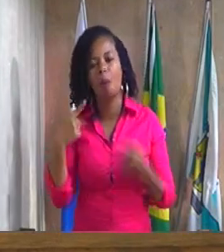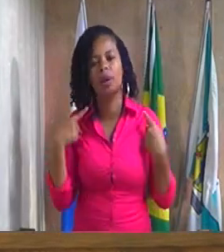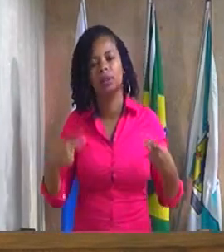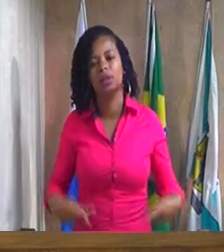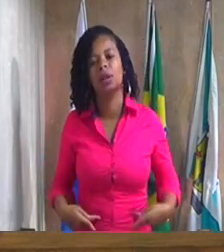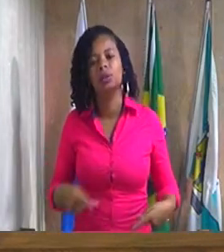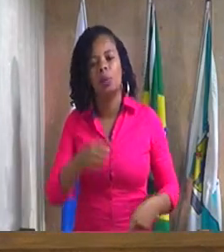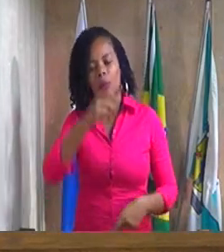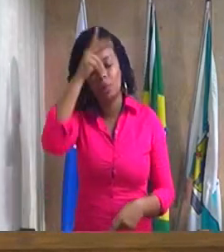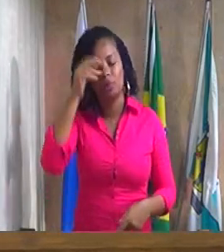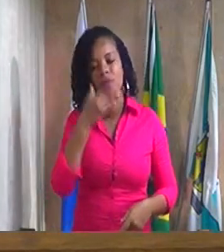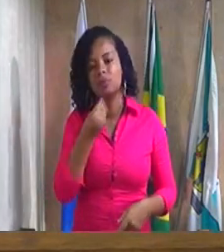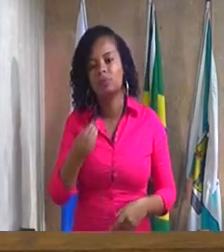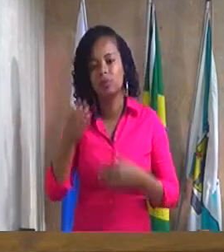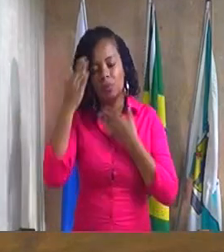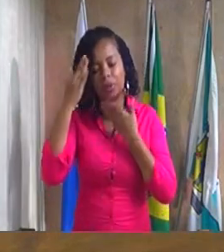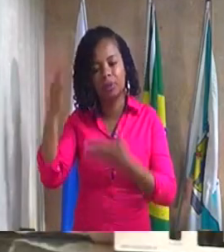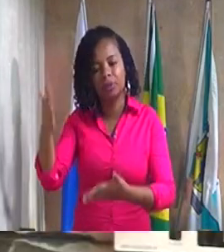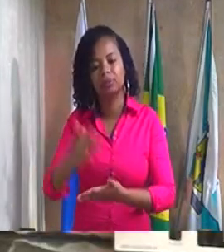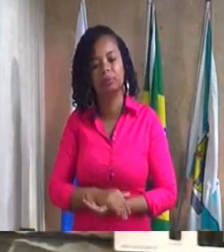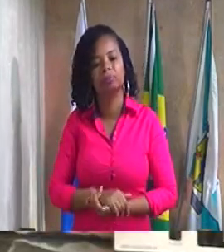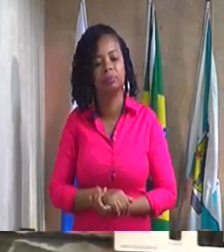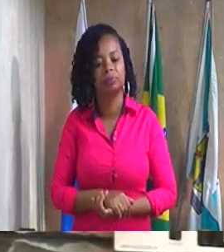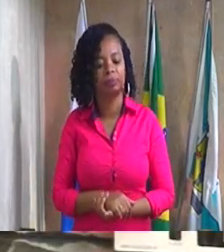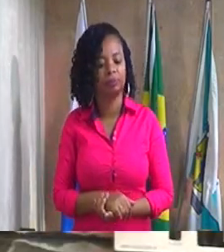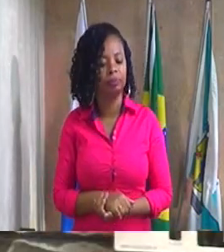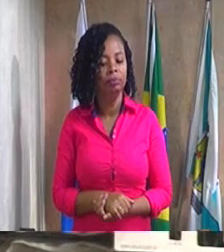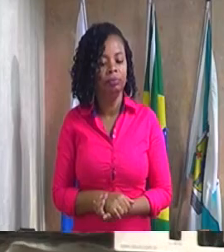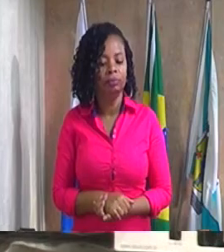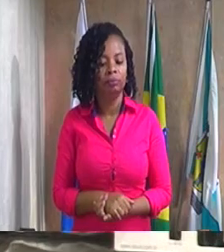dou por satisfeito. Muito obrigado.